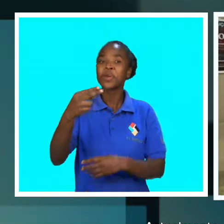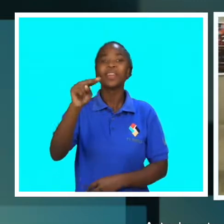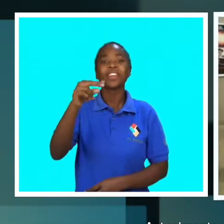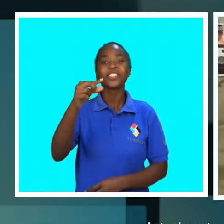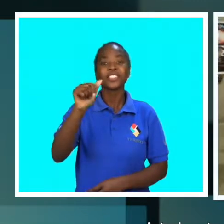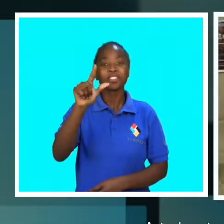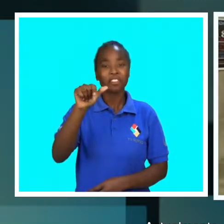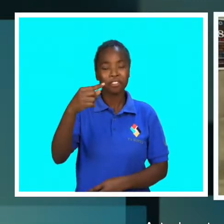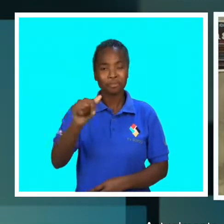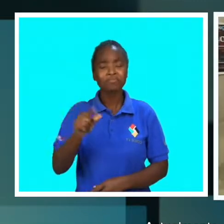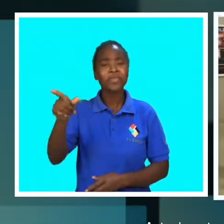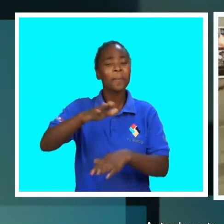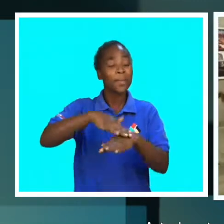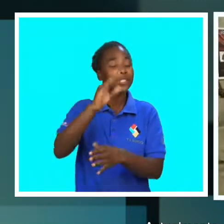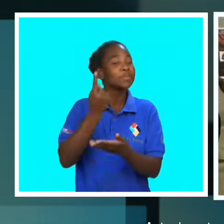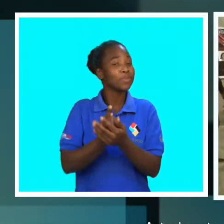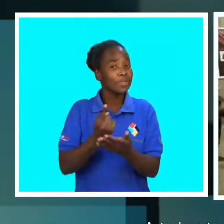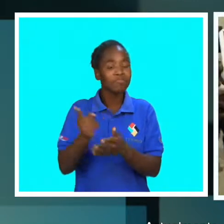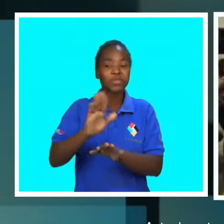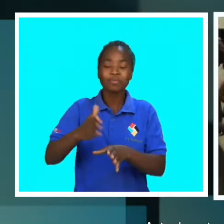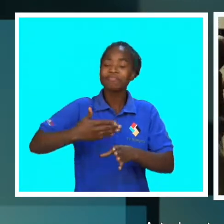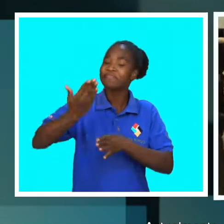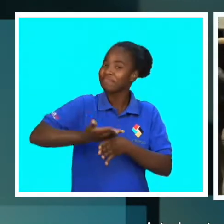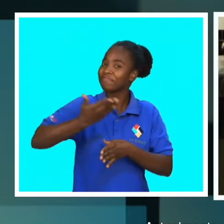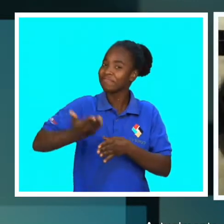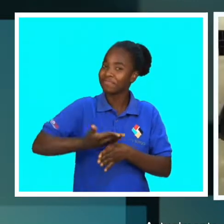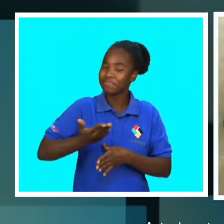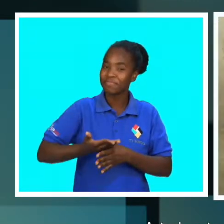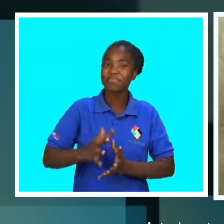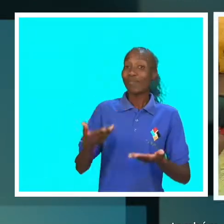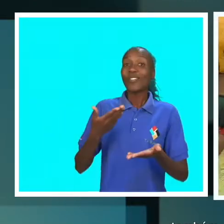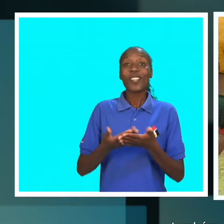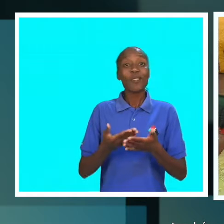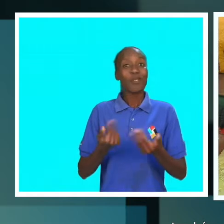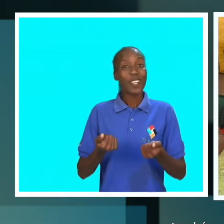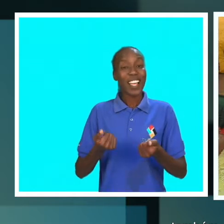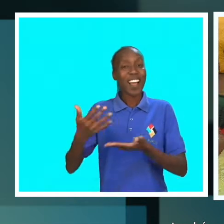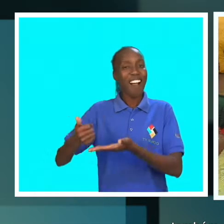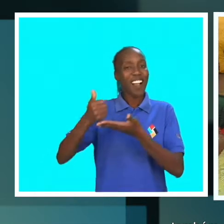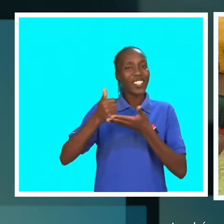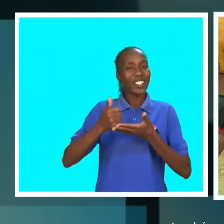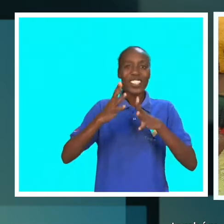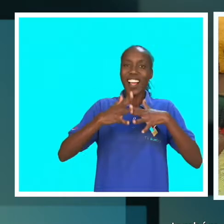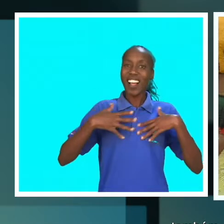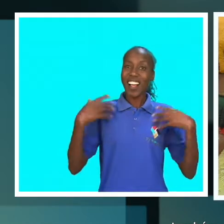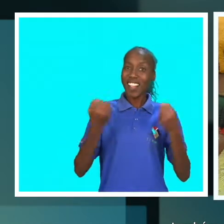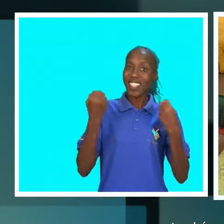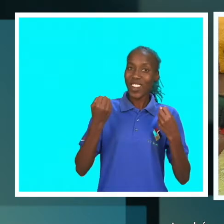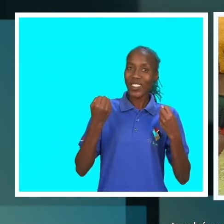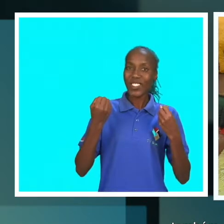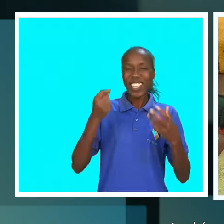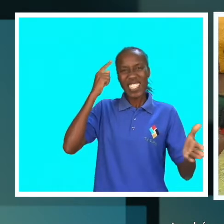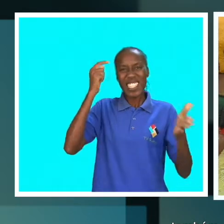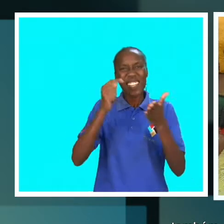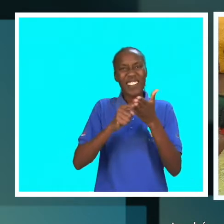a um galanga. Para eles, só há vantagens em praticá-la. Também ajuda na saúde. É uma ginástica.